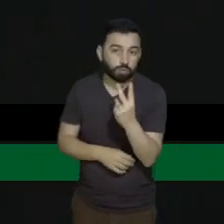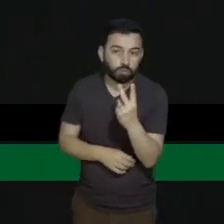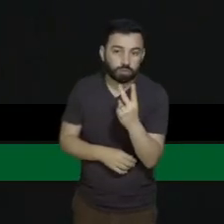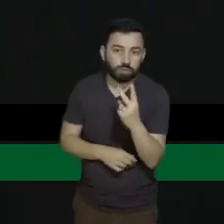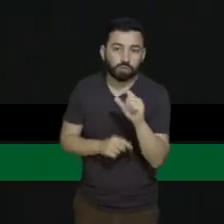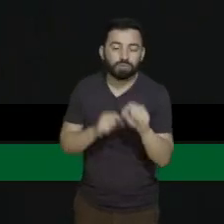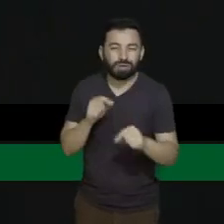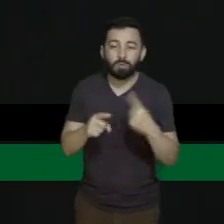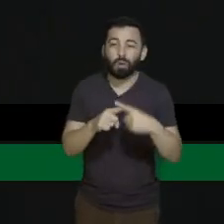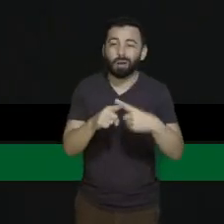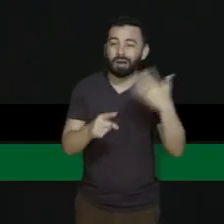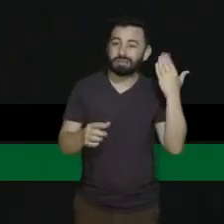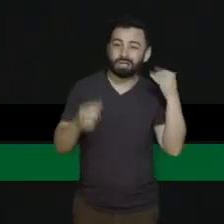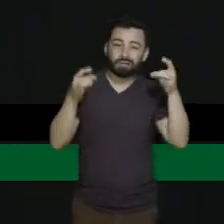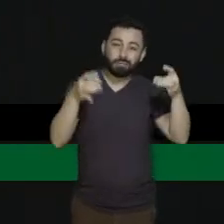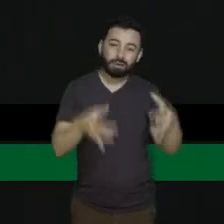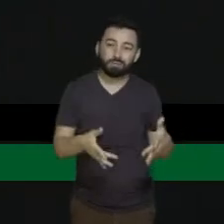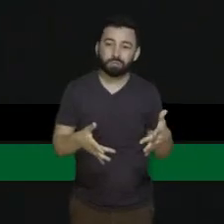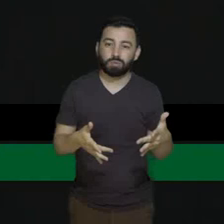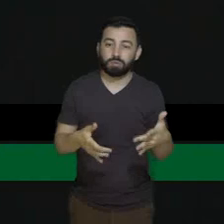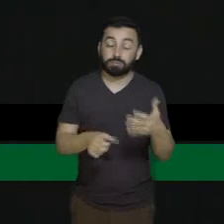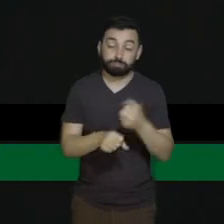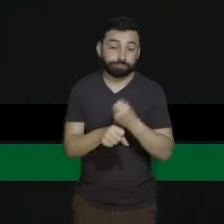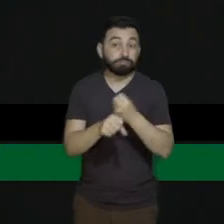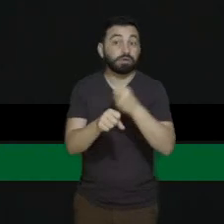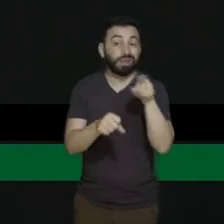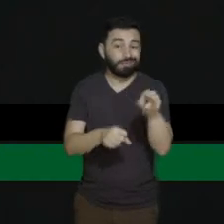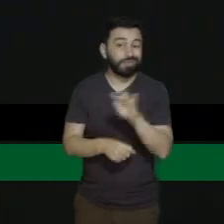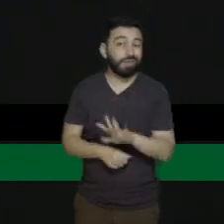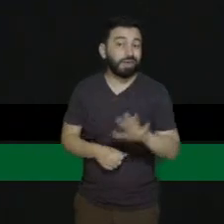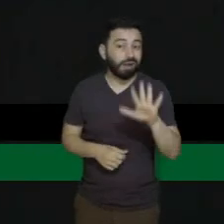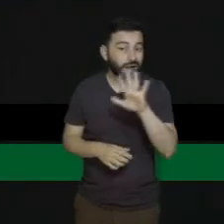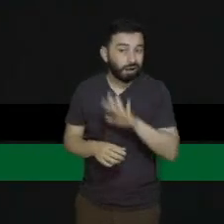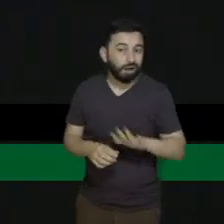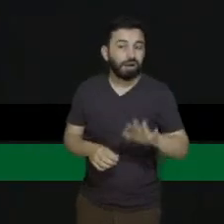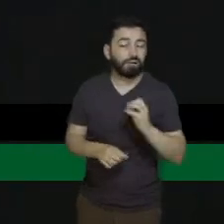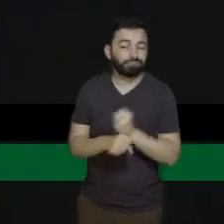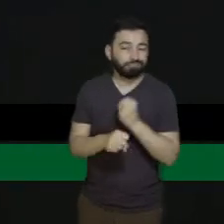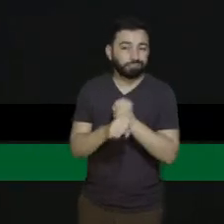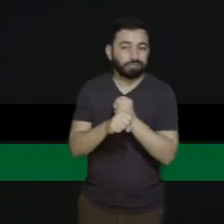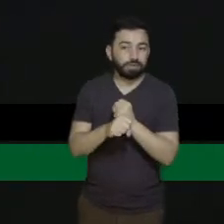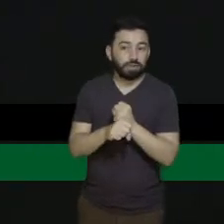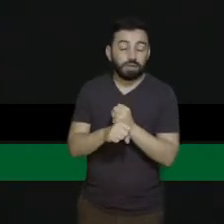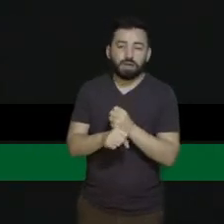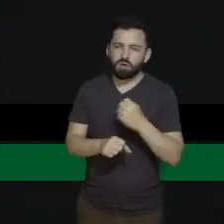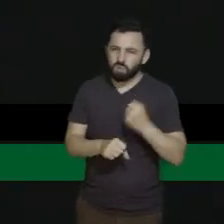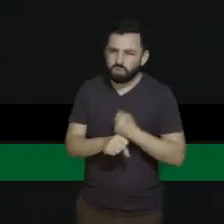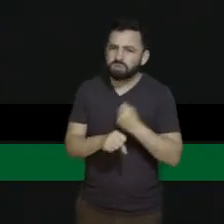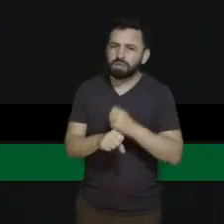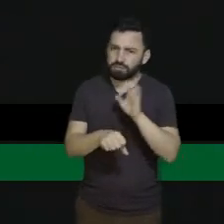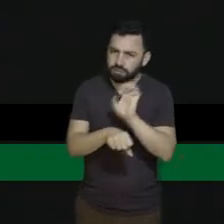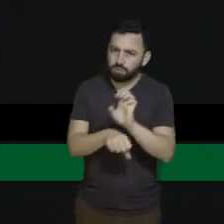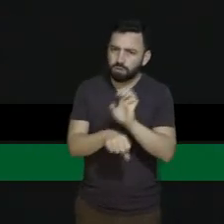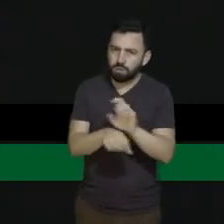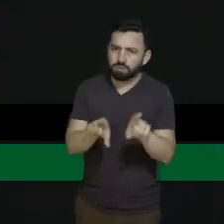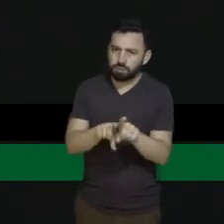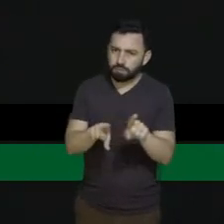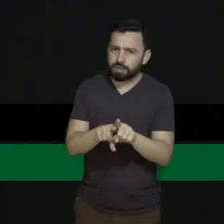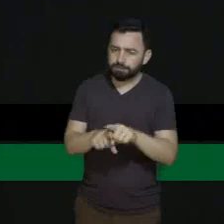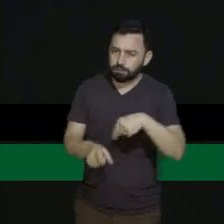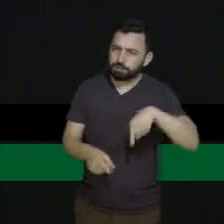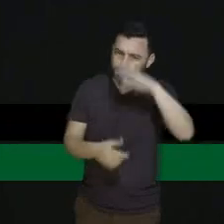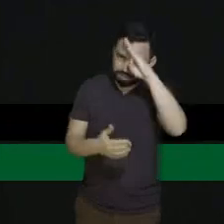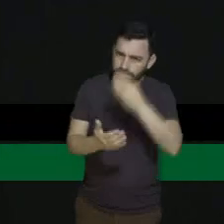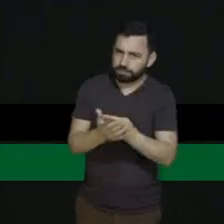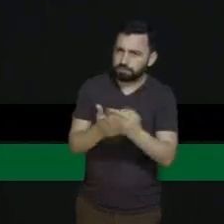no abandono, obra federal. As obras estaduais, nós também queremos crer que vocês estarão